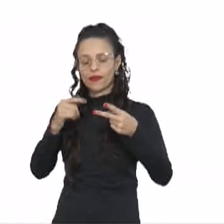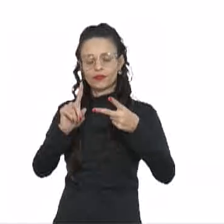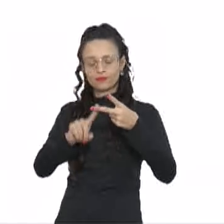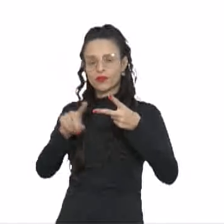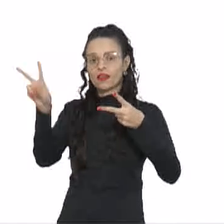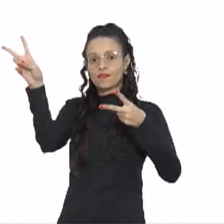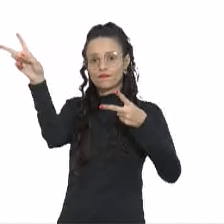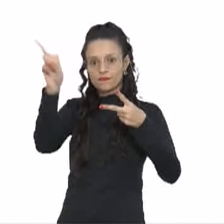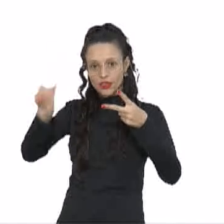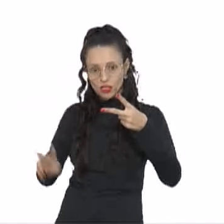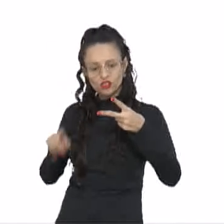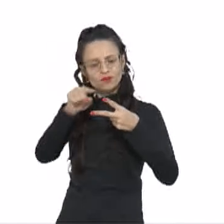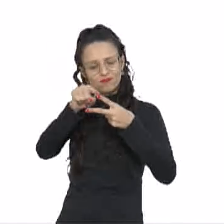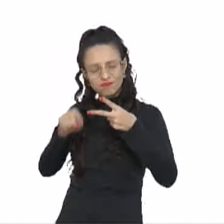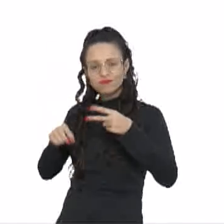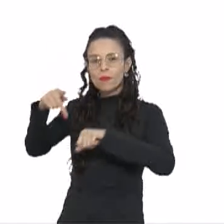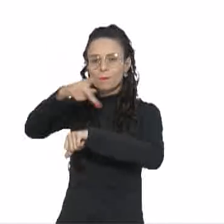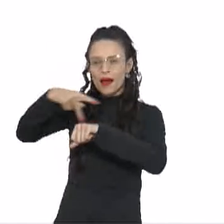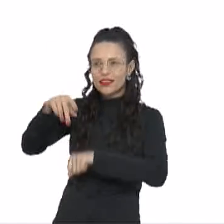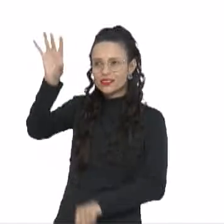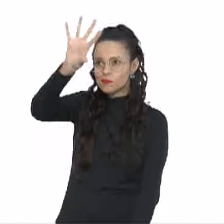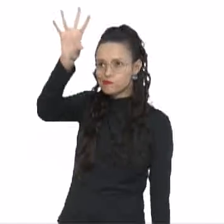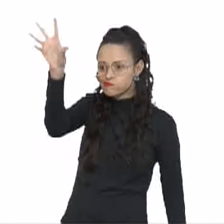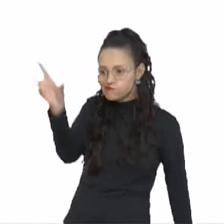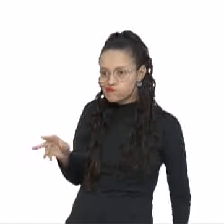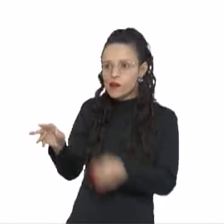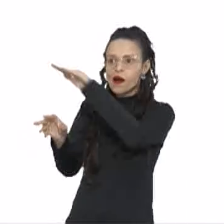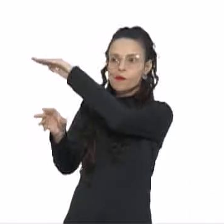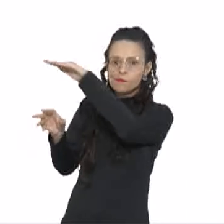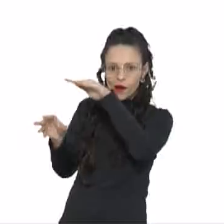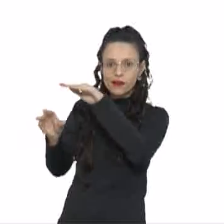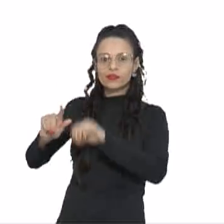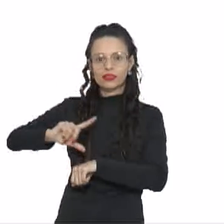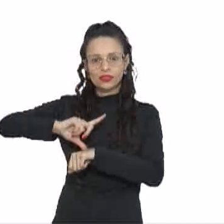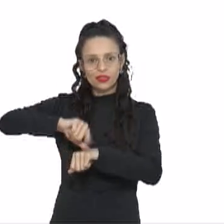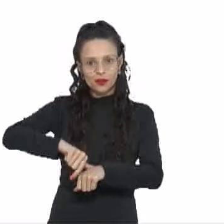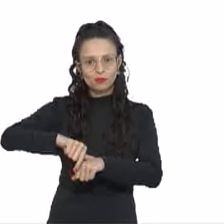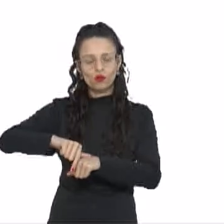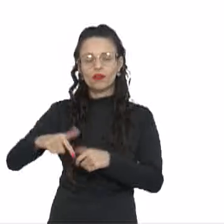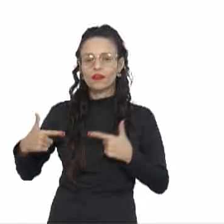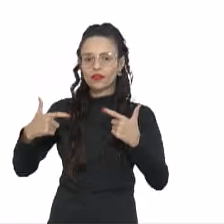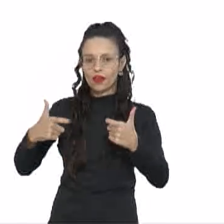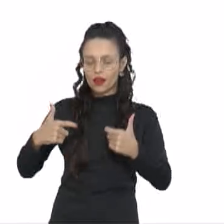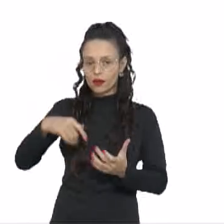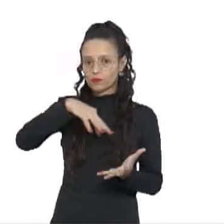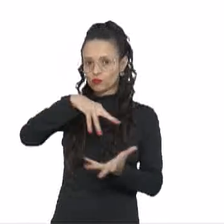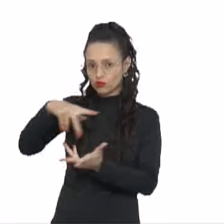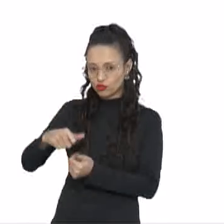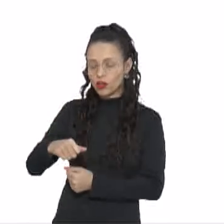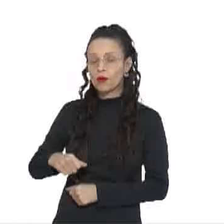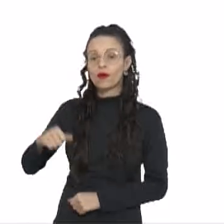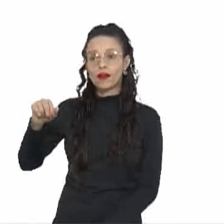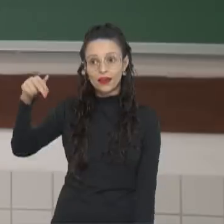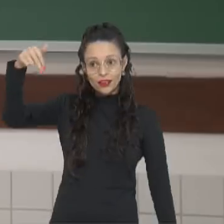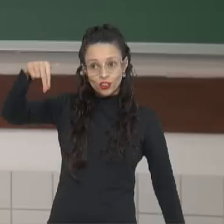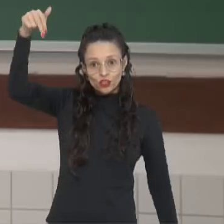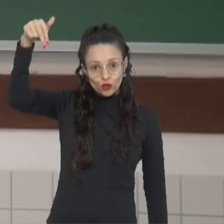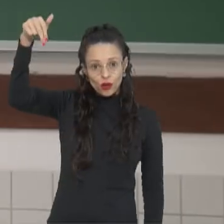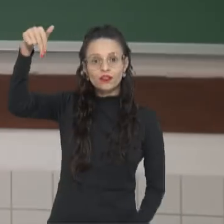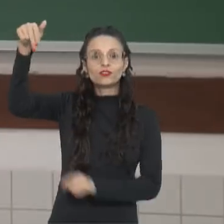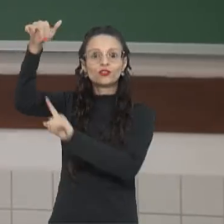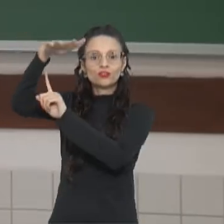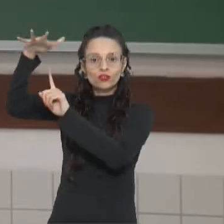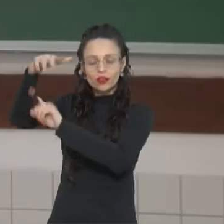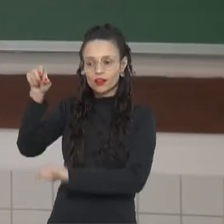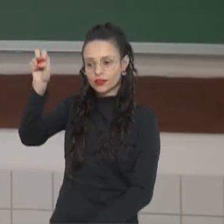territórios divididos depois da Segunda Guerra Mundial. Um lado socialista, outro lado